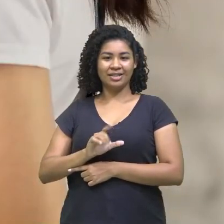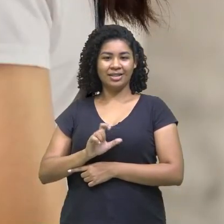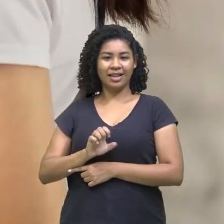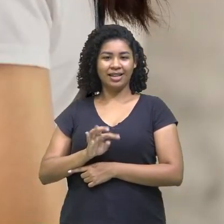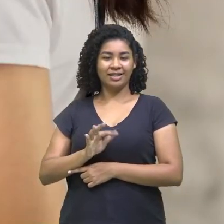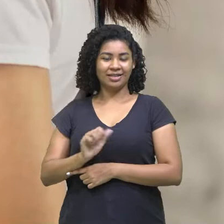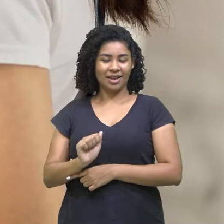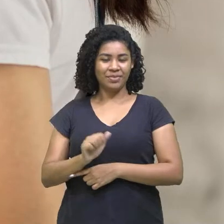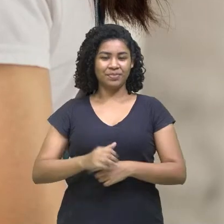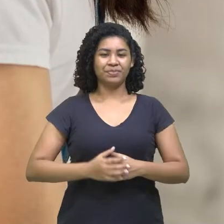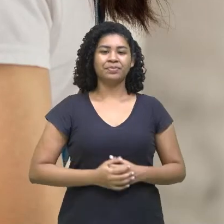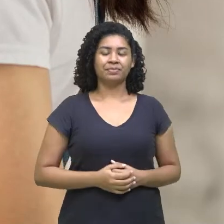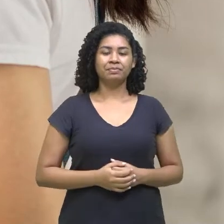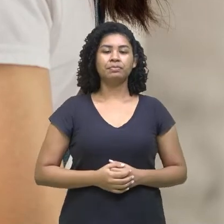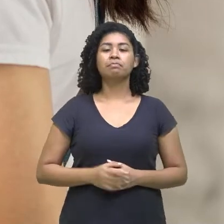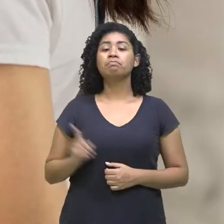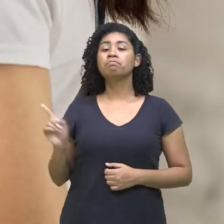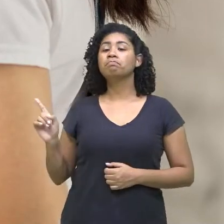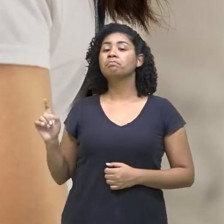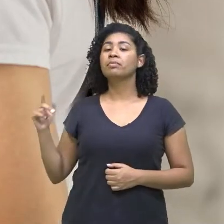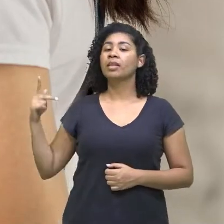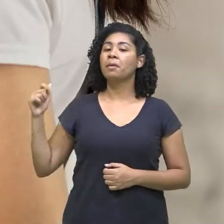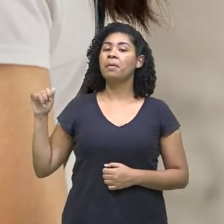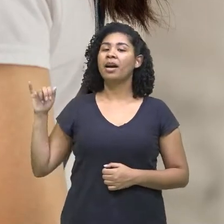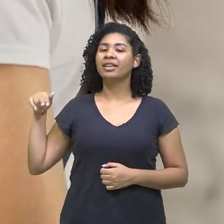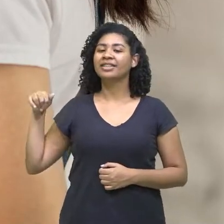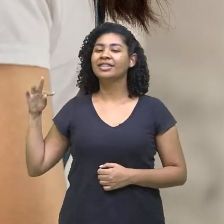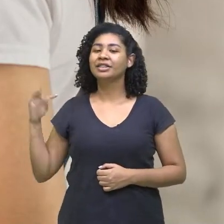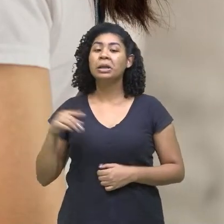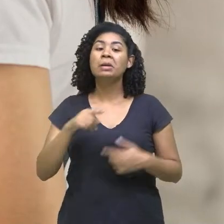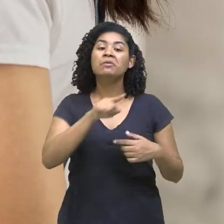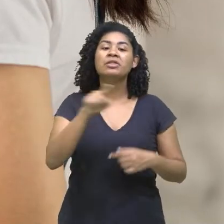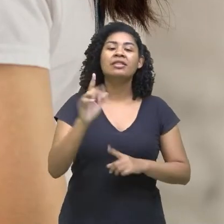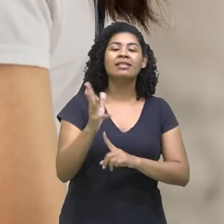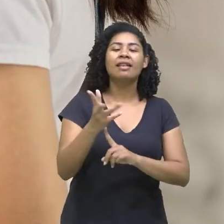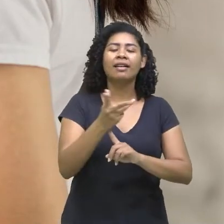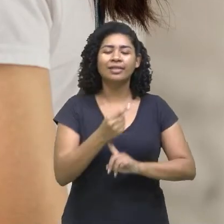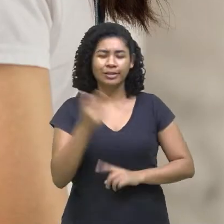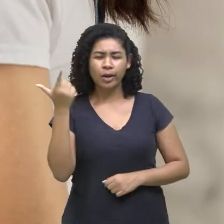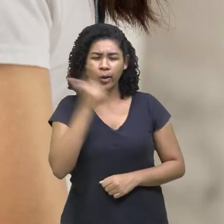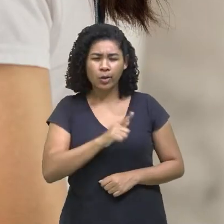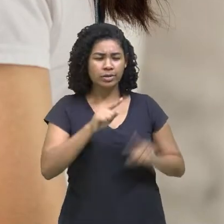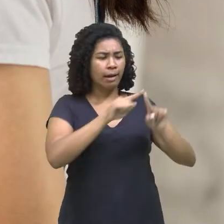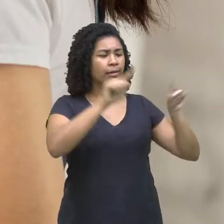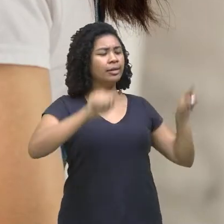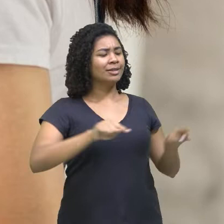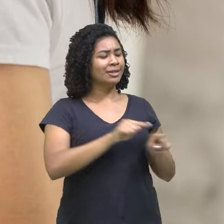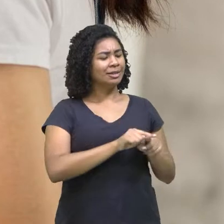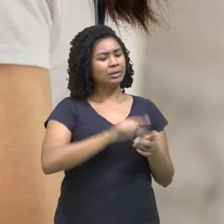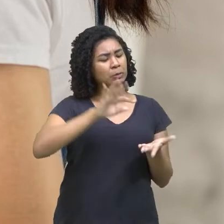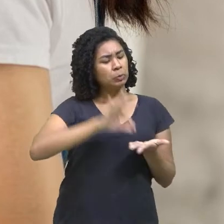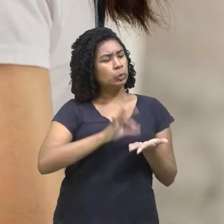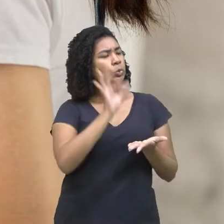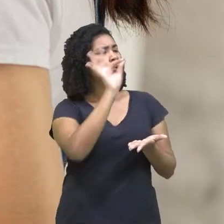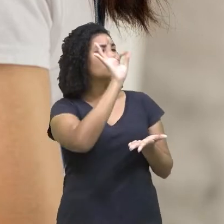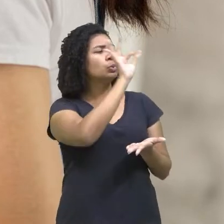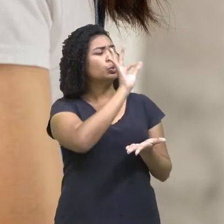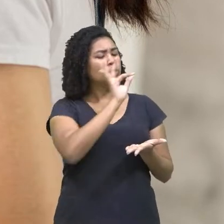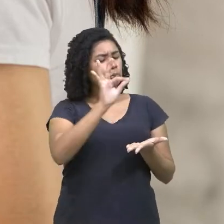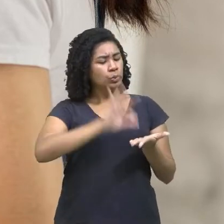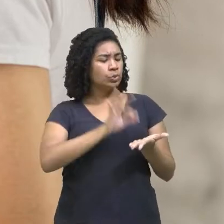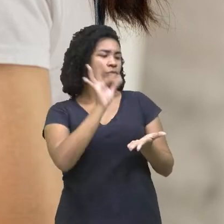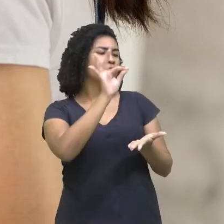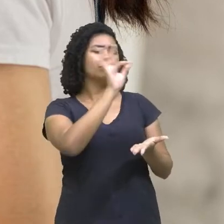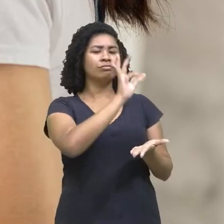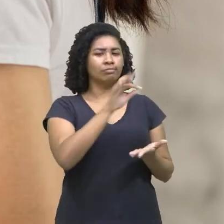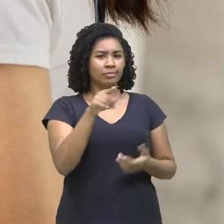Continuando. Paint. E aí, cadê os artistas dessa terra? Conseguem fazer um quadro bonito assim? Paint, pintar. Então,